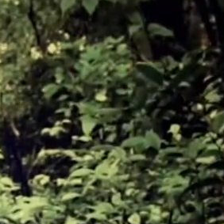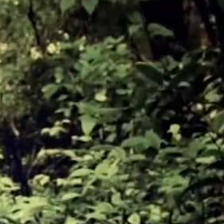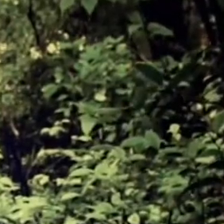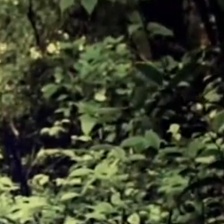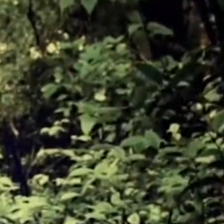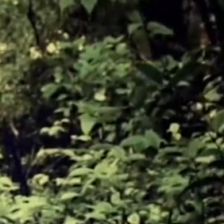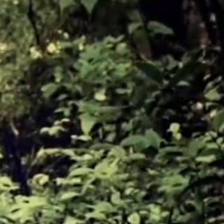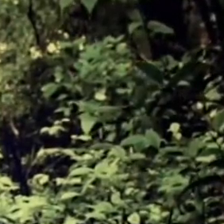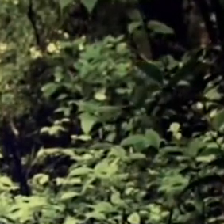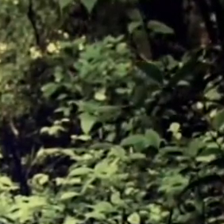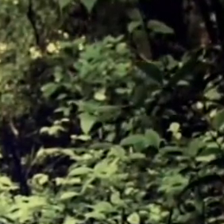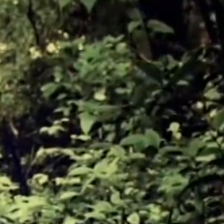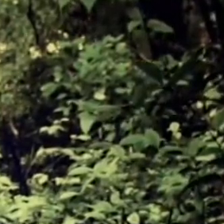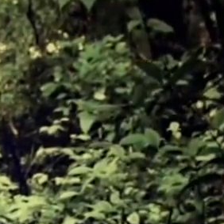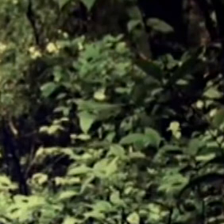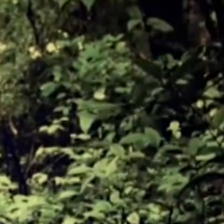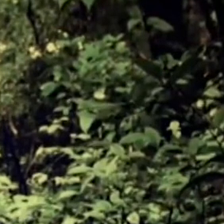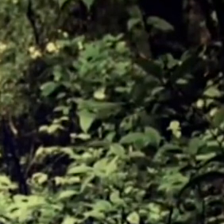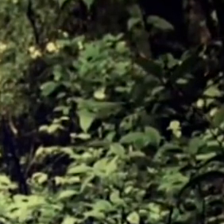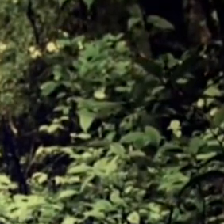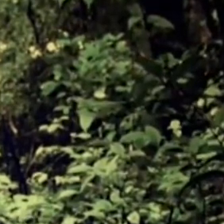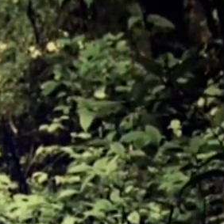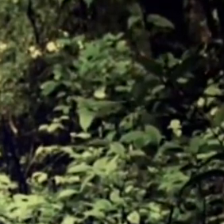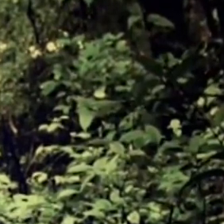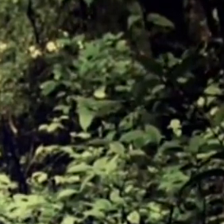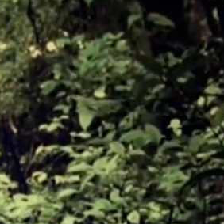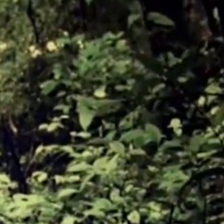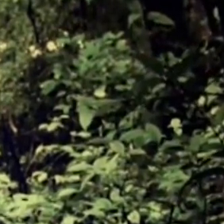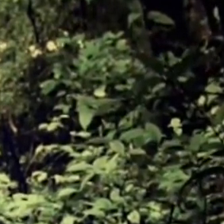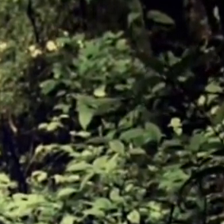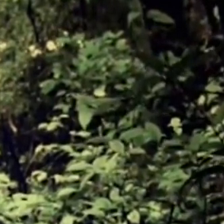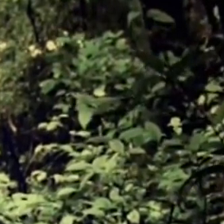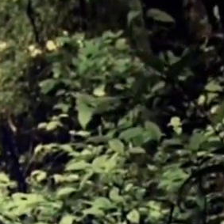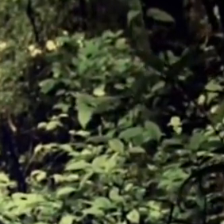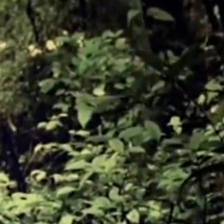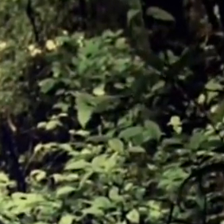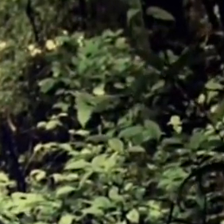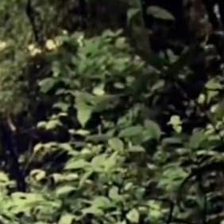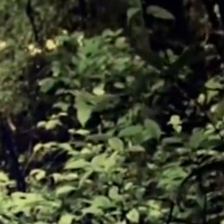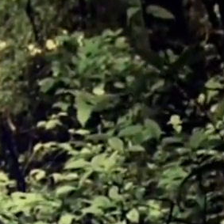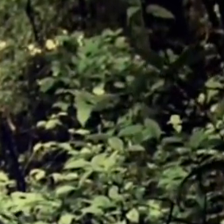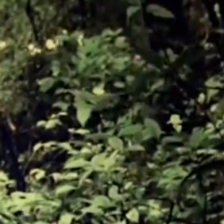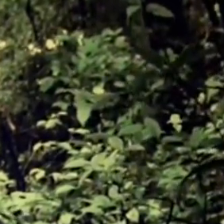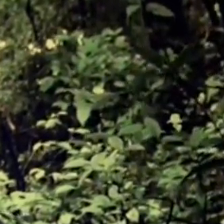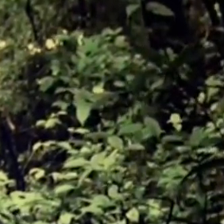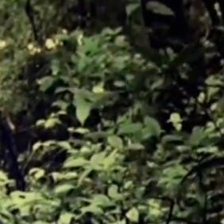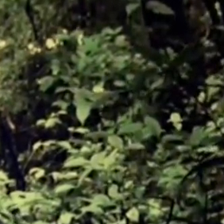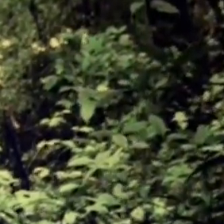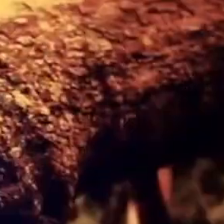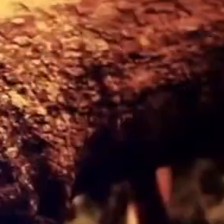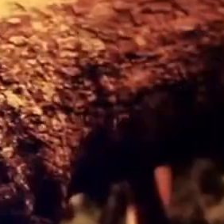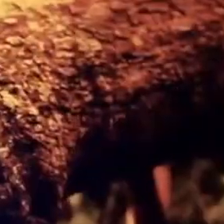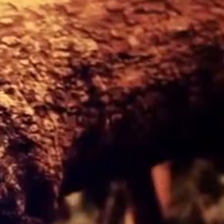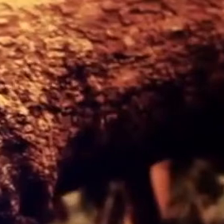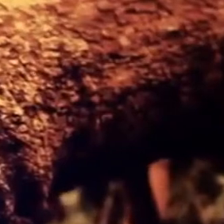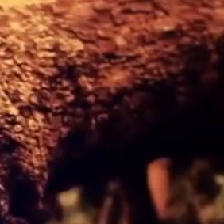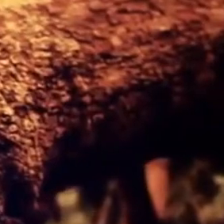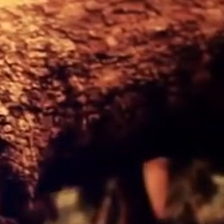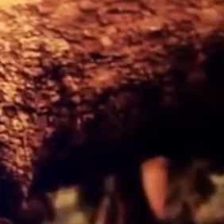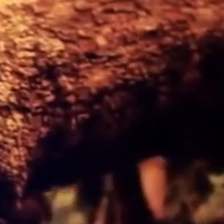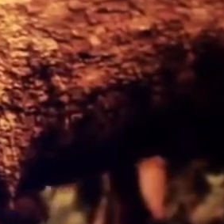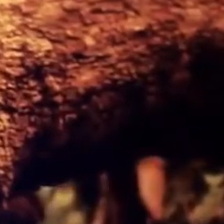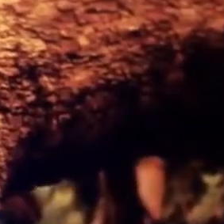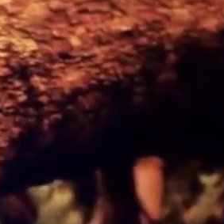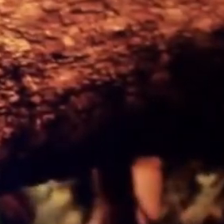Florestas são essenciais para a manutenção do clima no planeta, além de ter grande importância para a biodiversidade. No